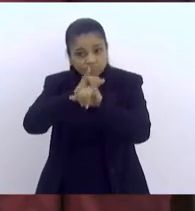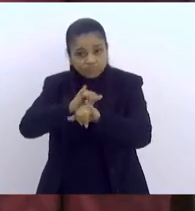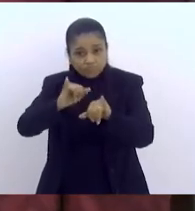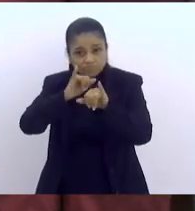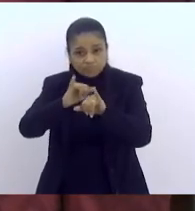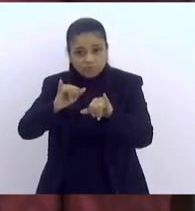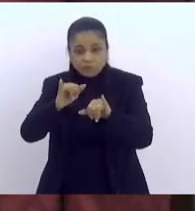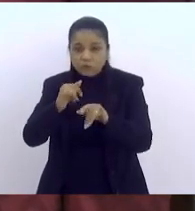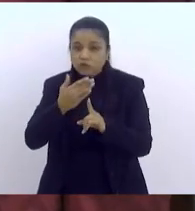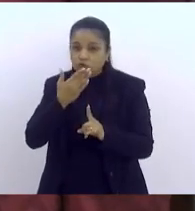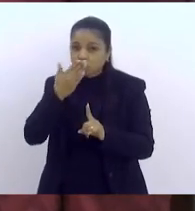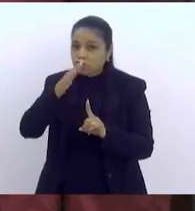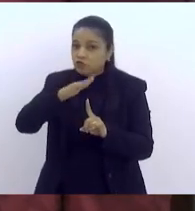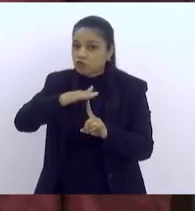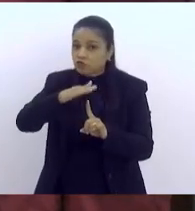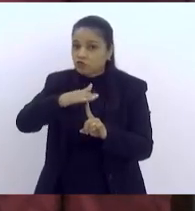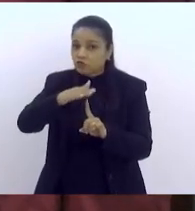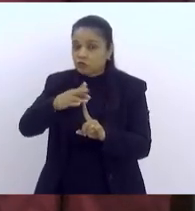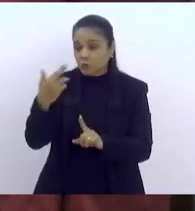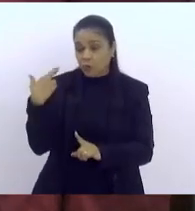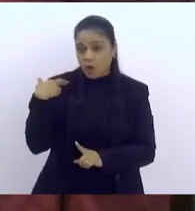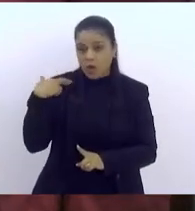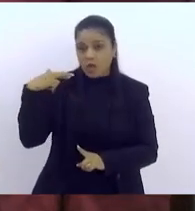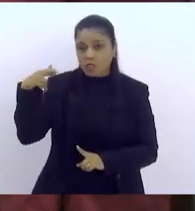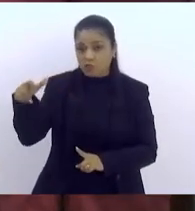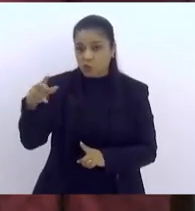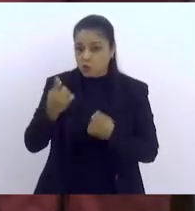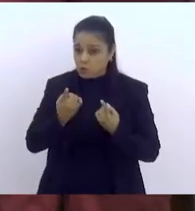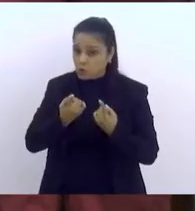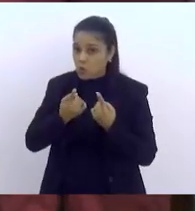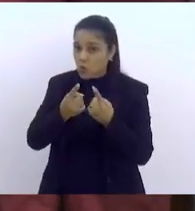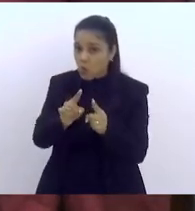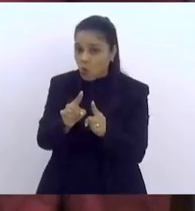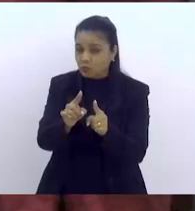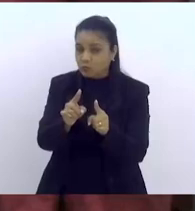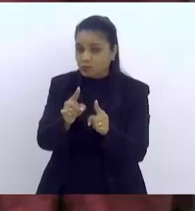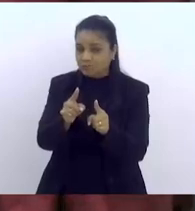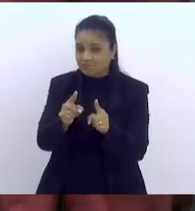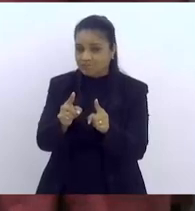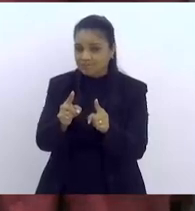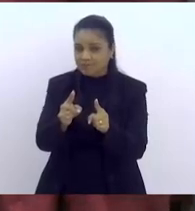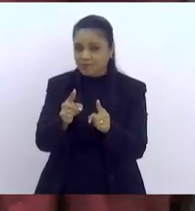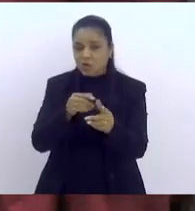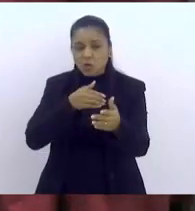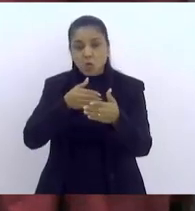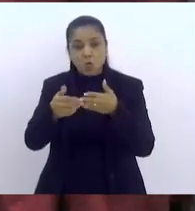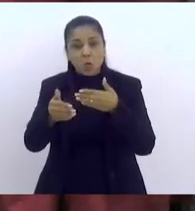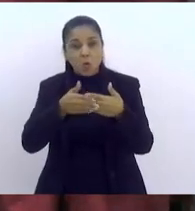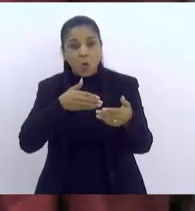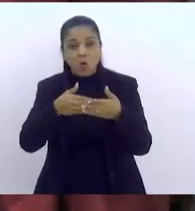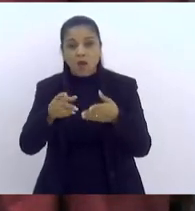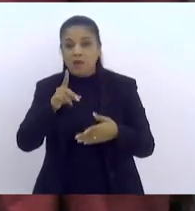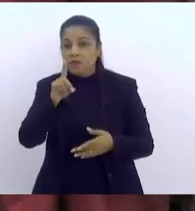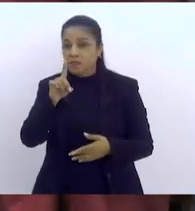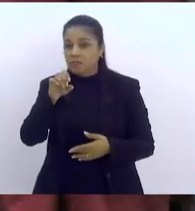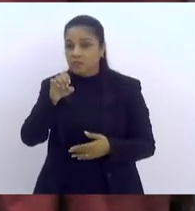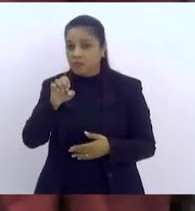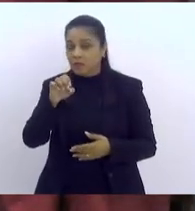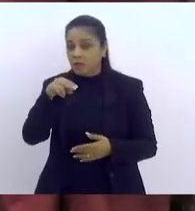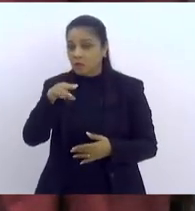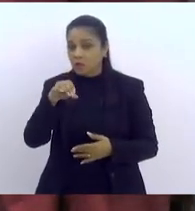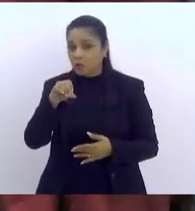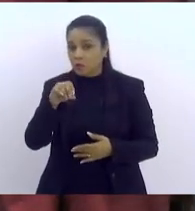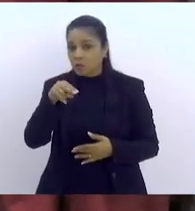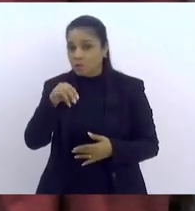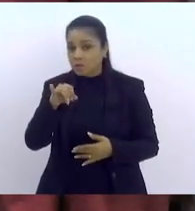qualquer tipo de símbolo religioso, seja ele de que denominação religiosa for. Ninguém tem o direito